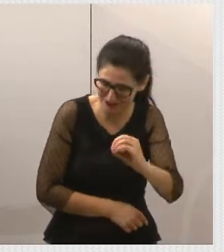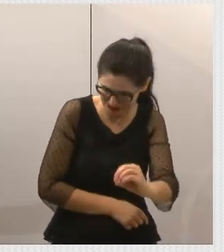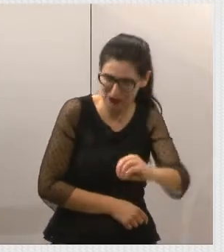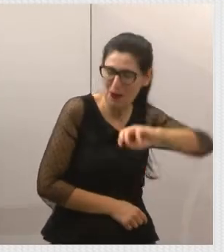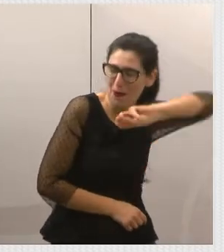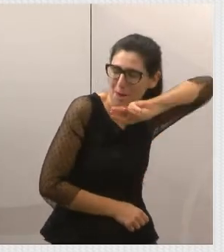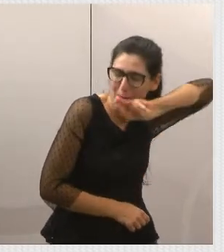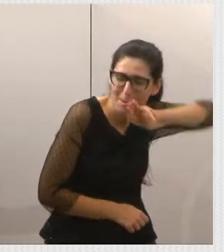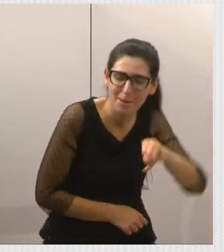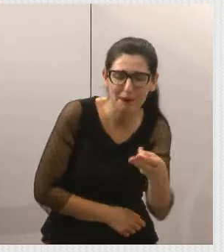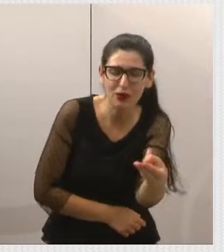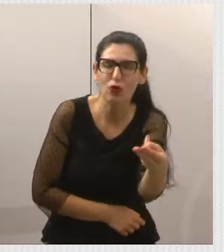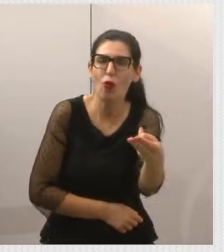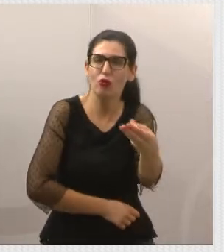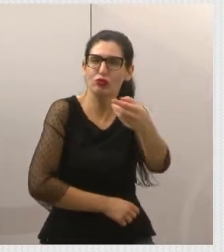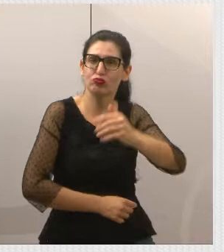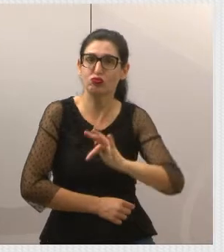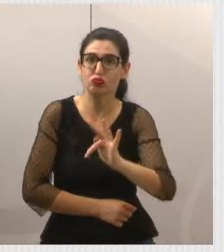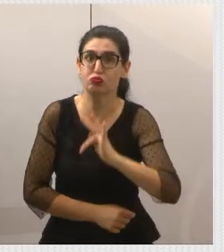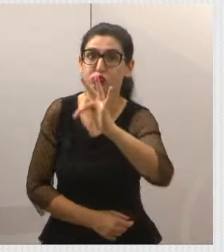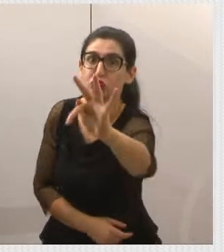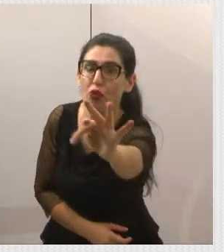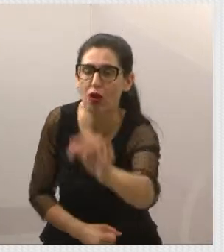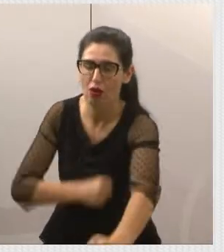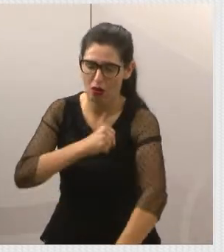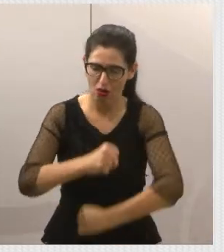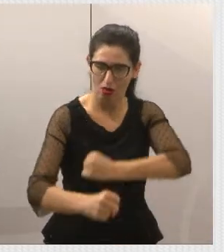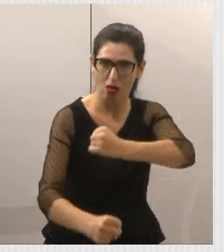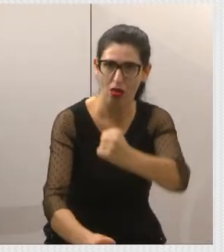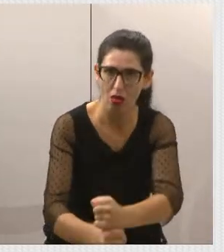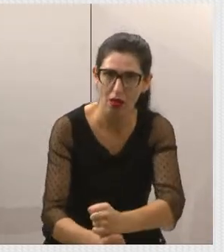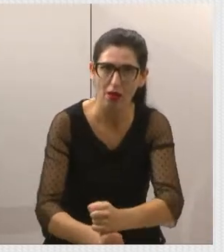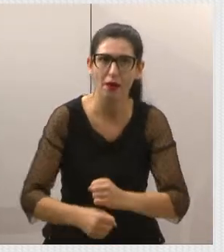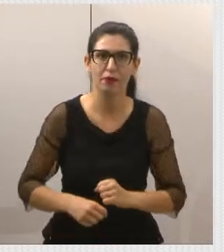ser executado durante o próximo ano, uma vez que o contrato com o